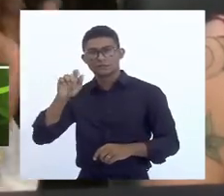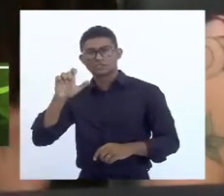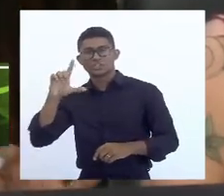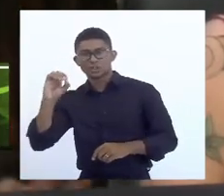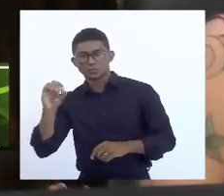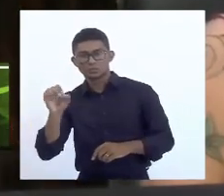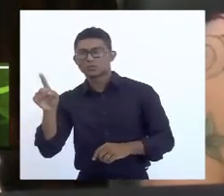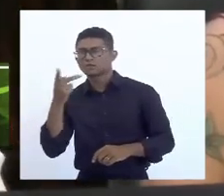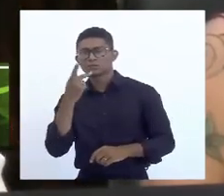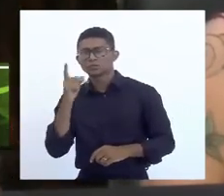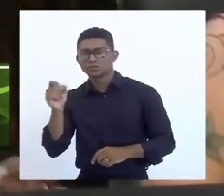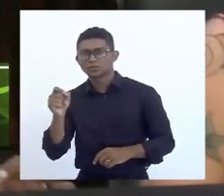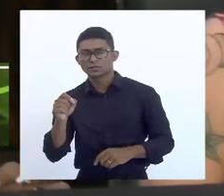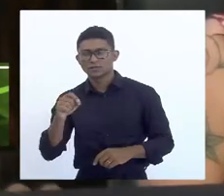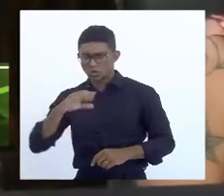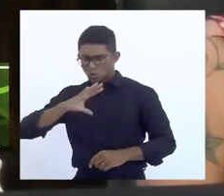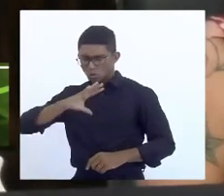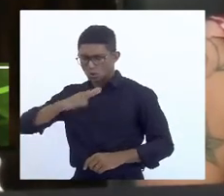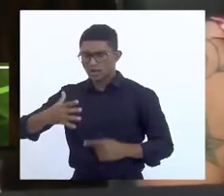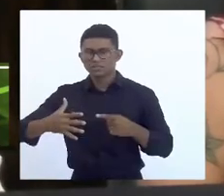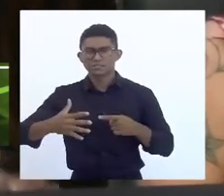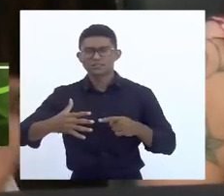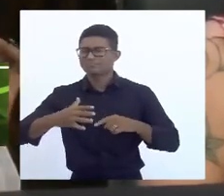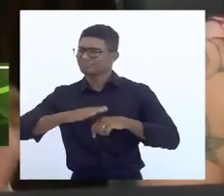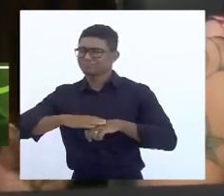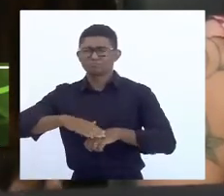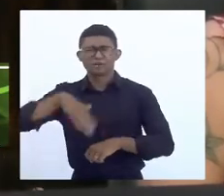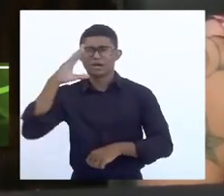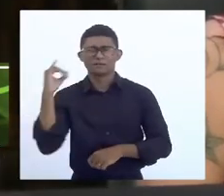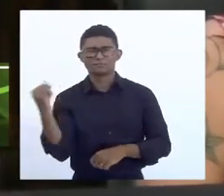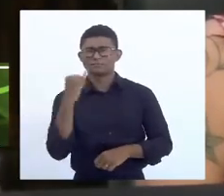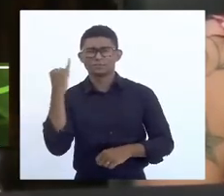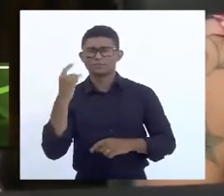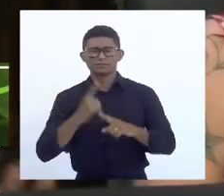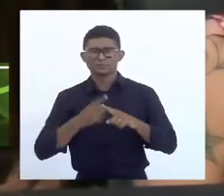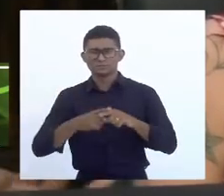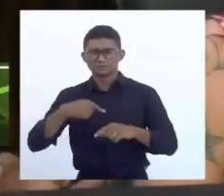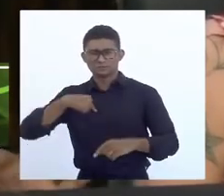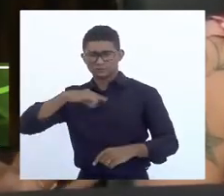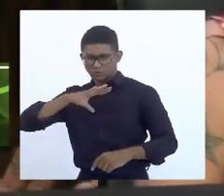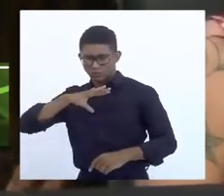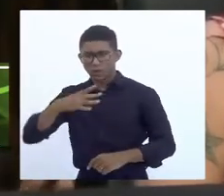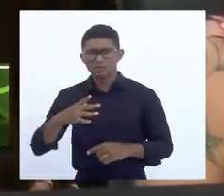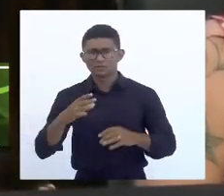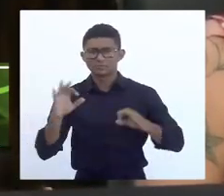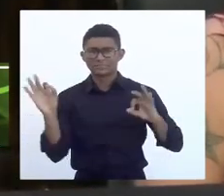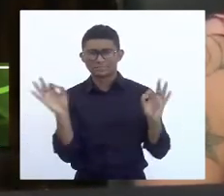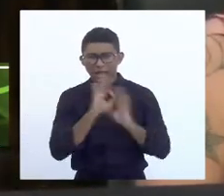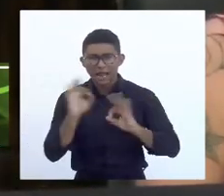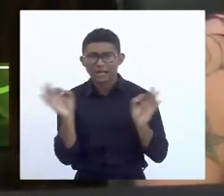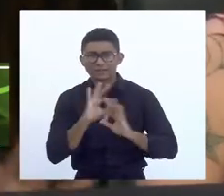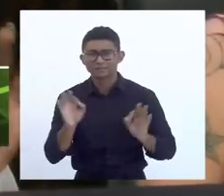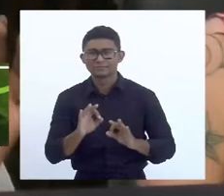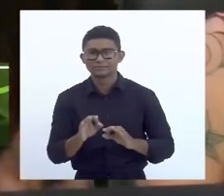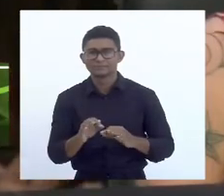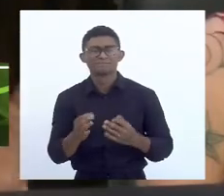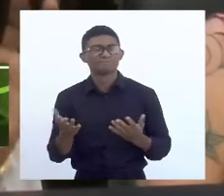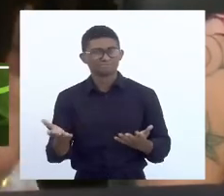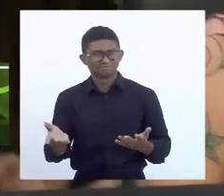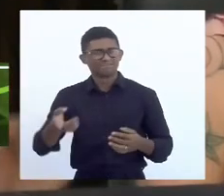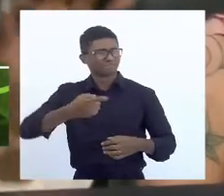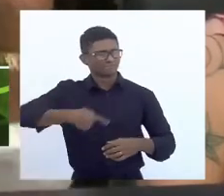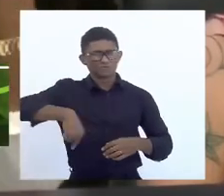é a mais importante de todas as virtudes, porque sem ela, nós não podemos praticar